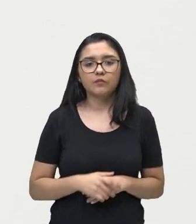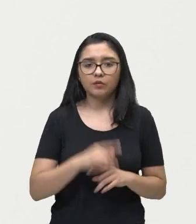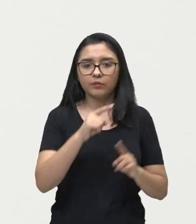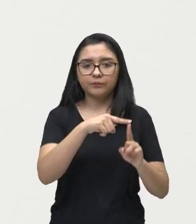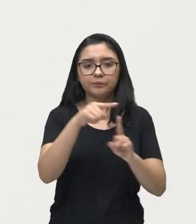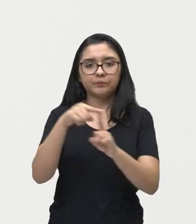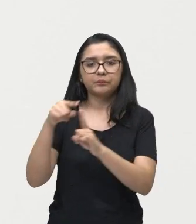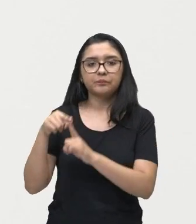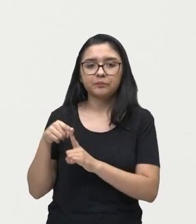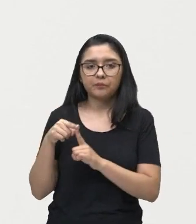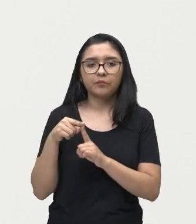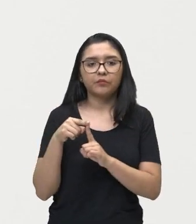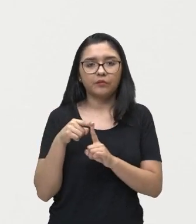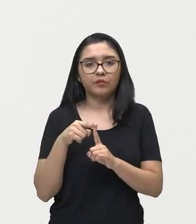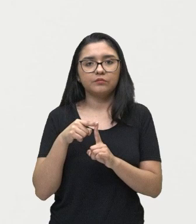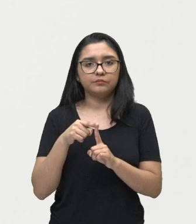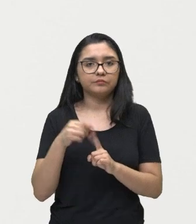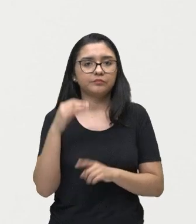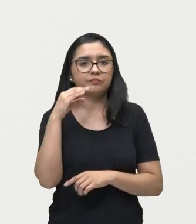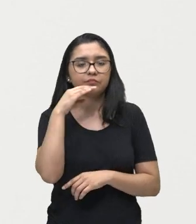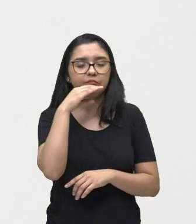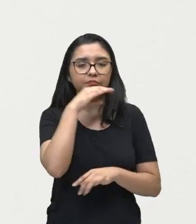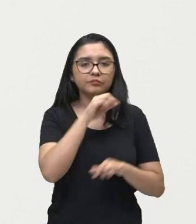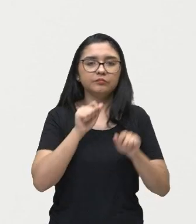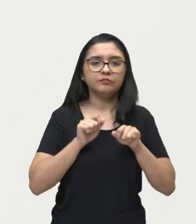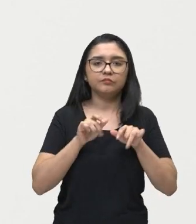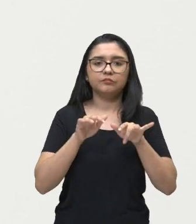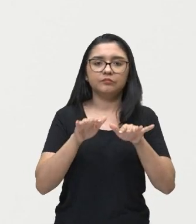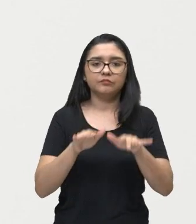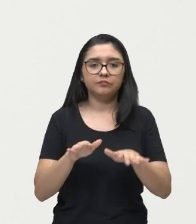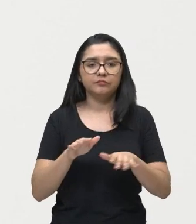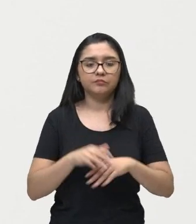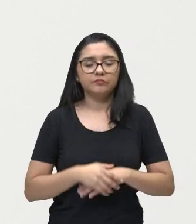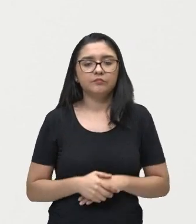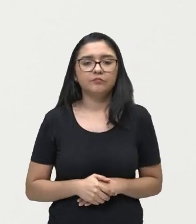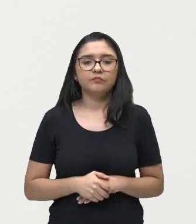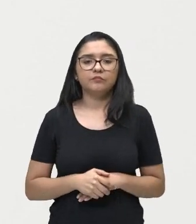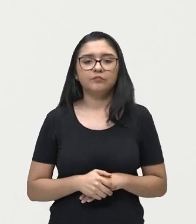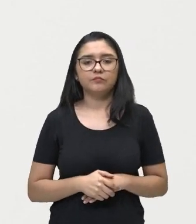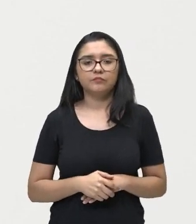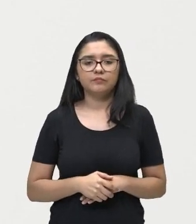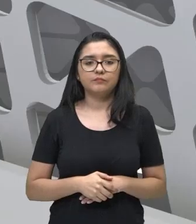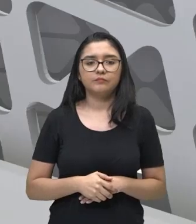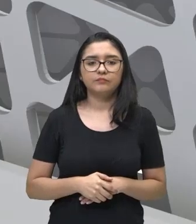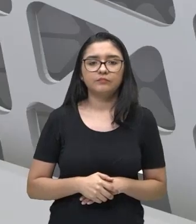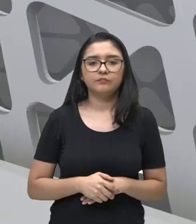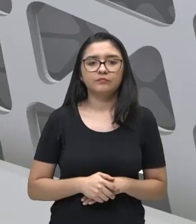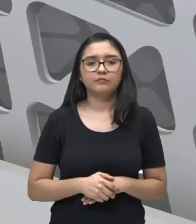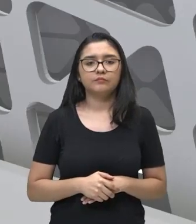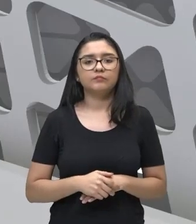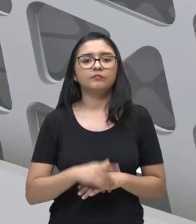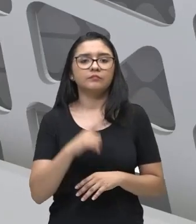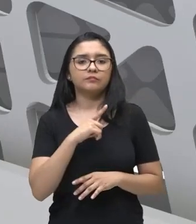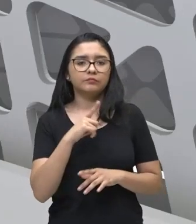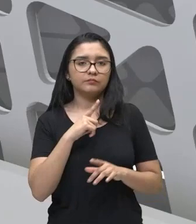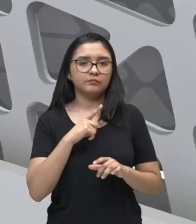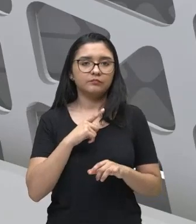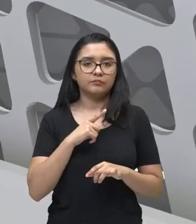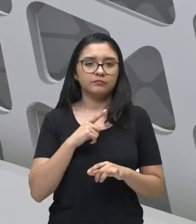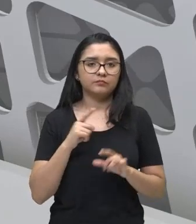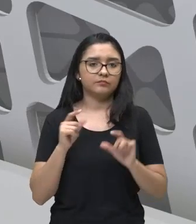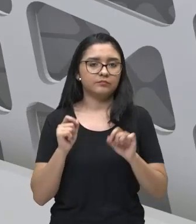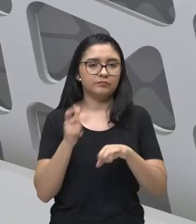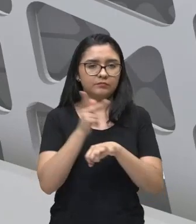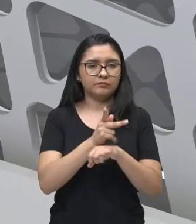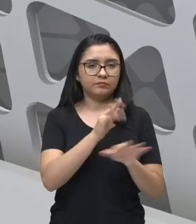de propagação de calor que envolvem aí, neste caso, uma animação envolvendo os